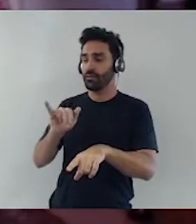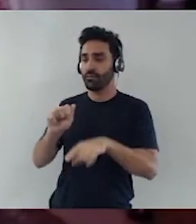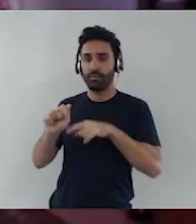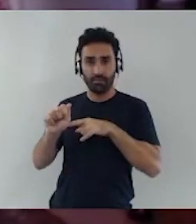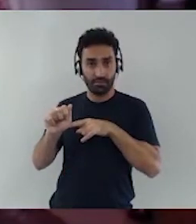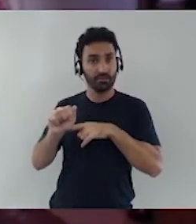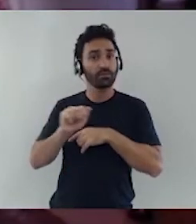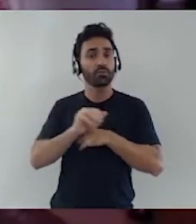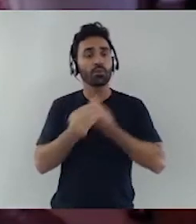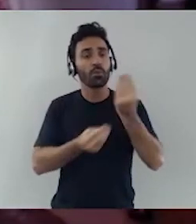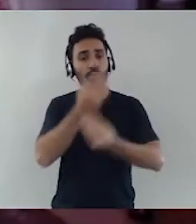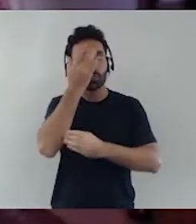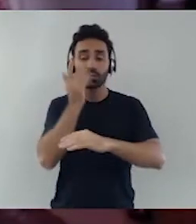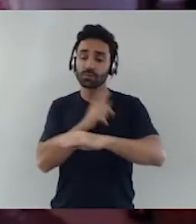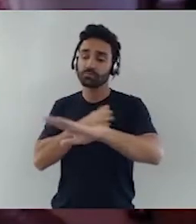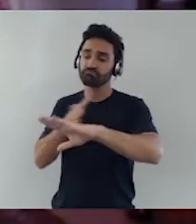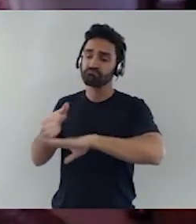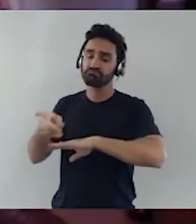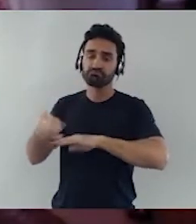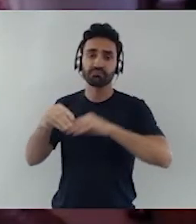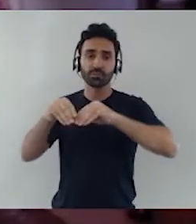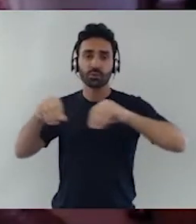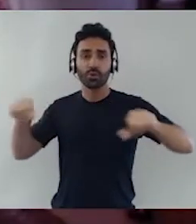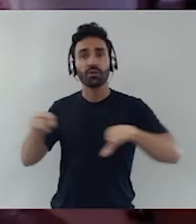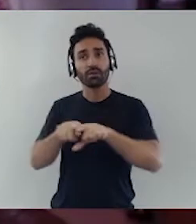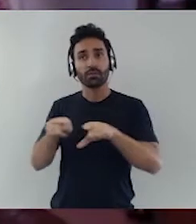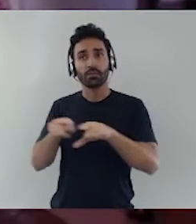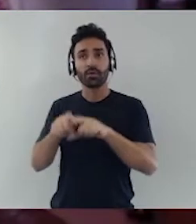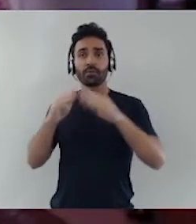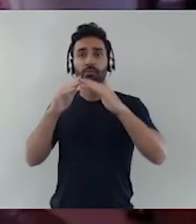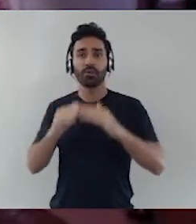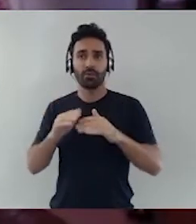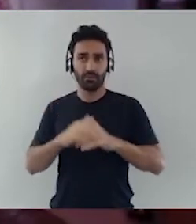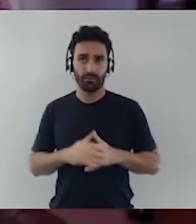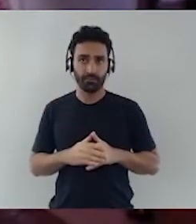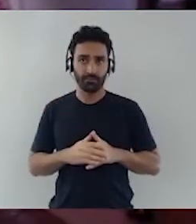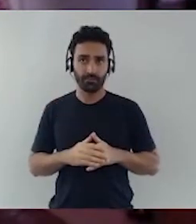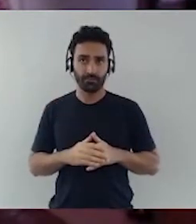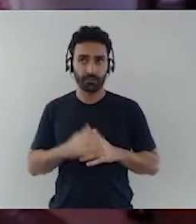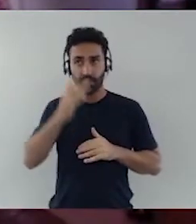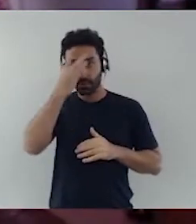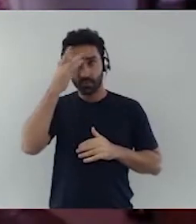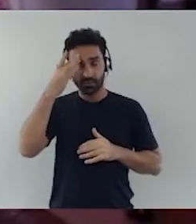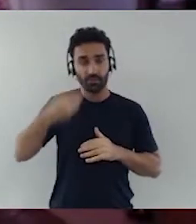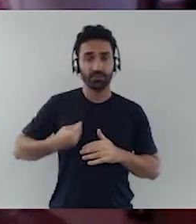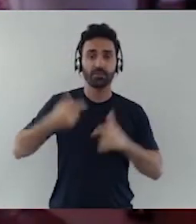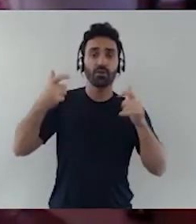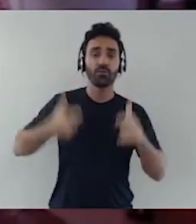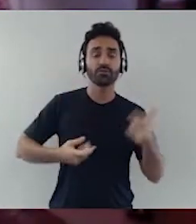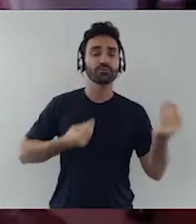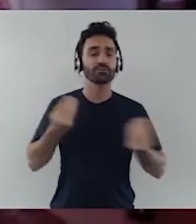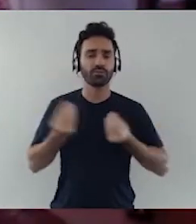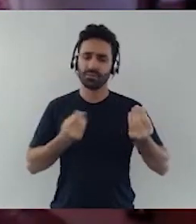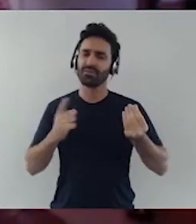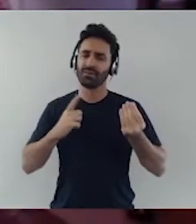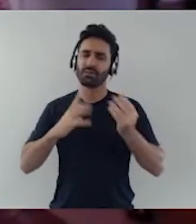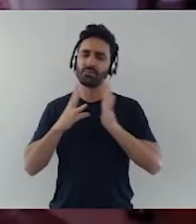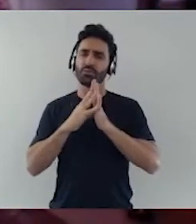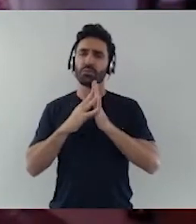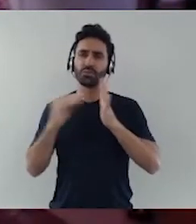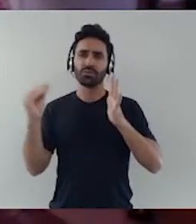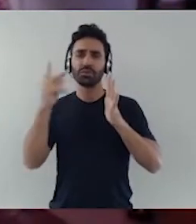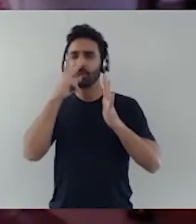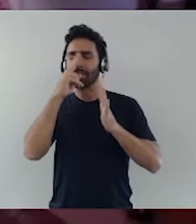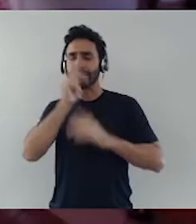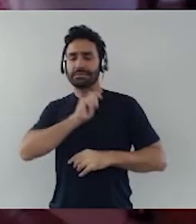ao solo e à moradia nas cidades, quem vive onde e como nas cidades. Há um modelo perverso cada vez